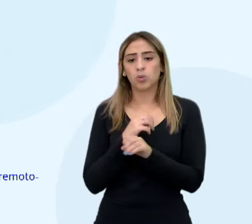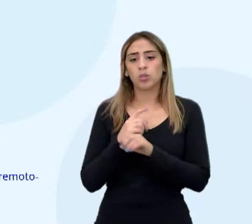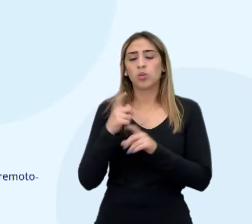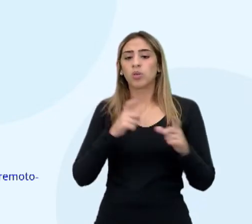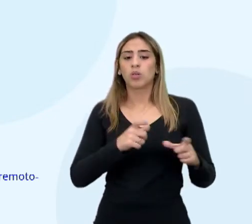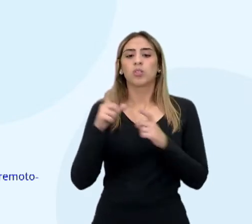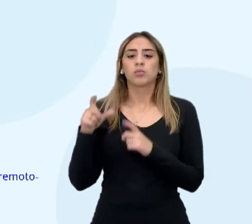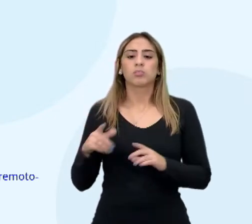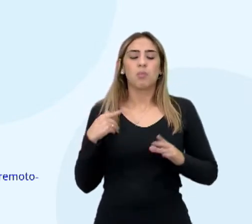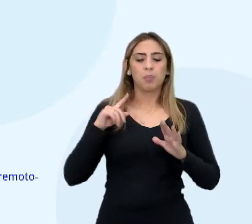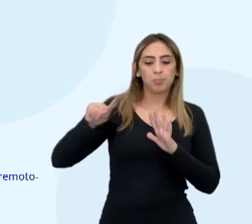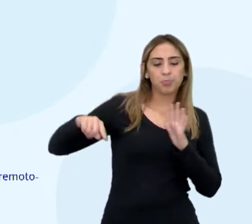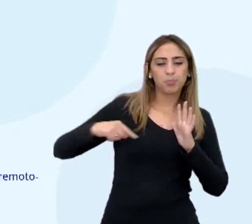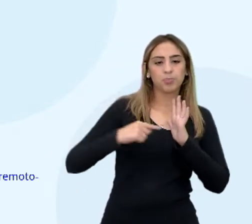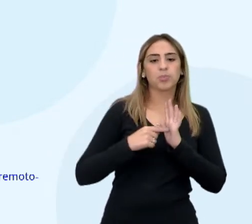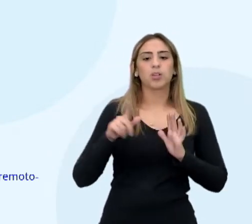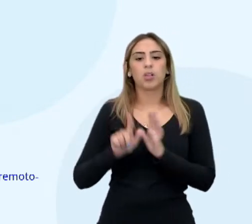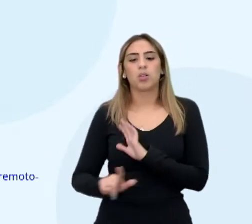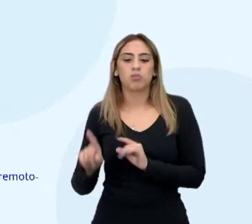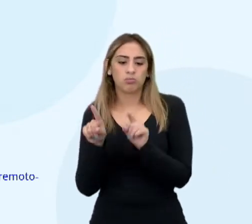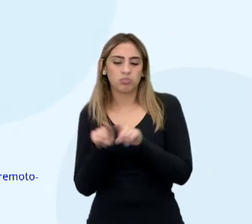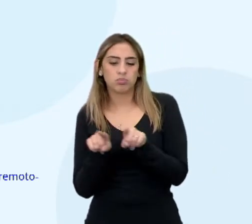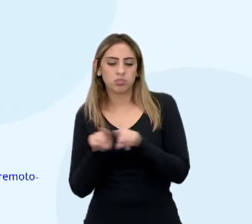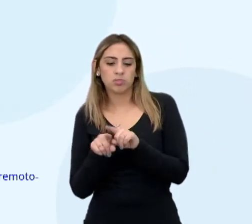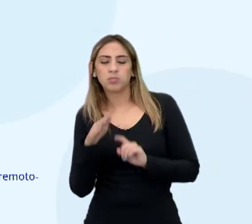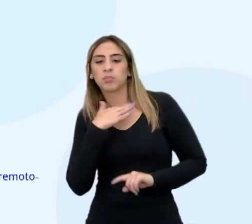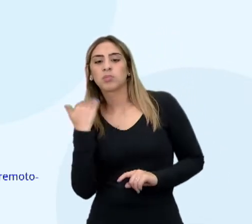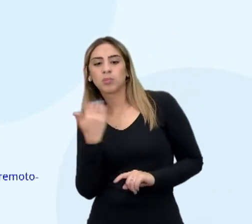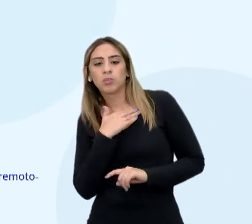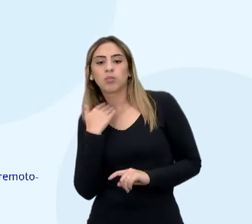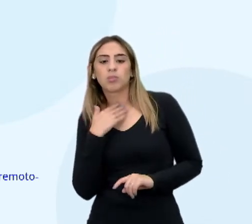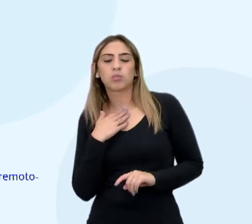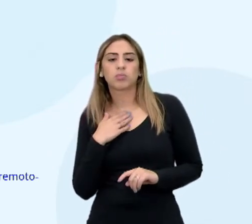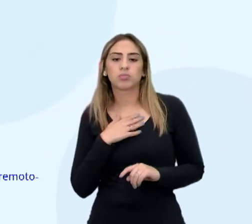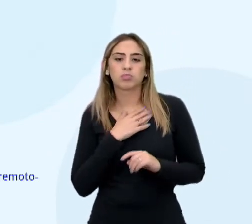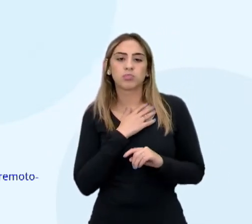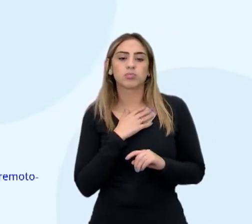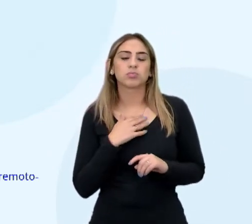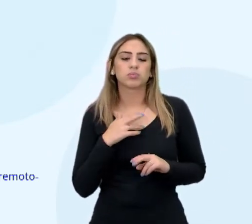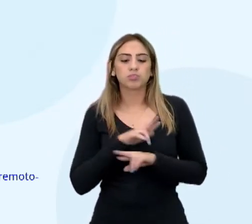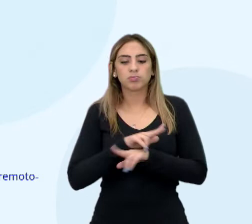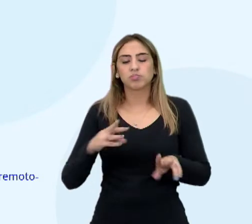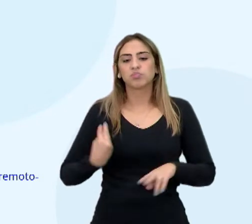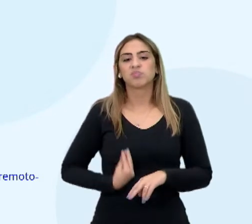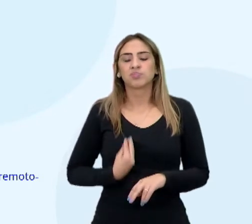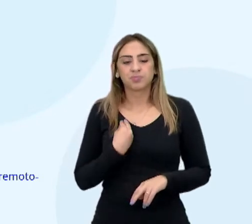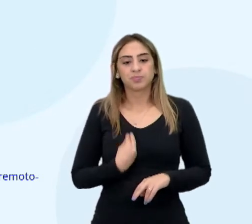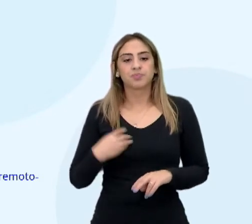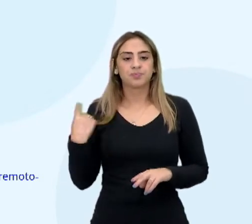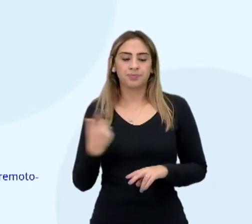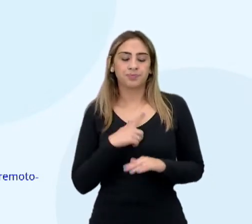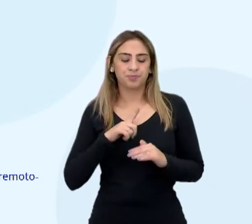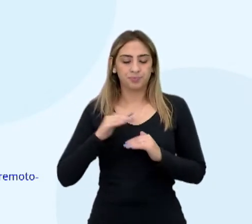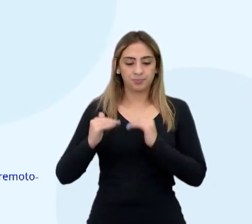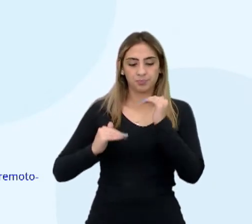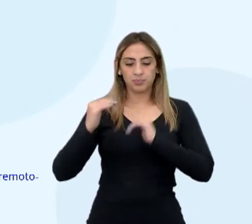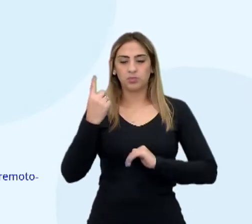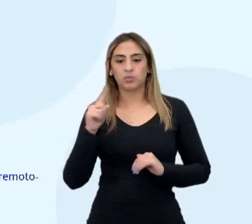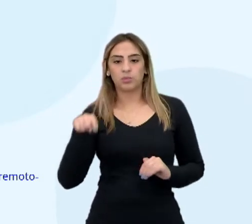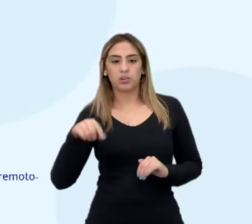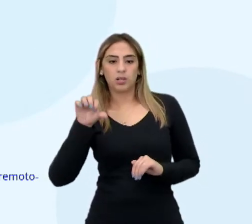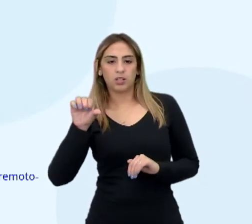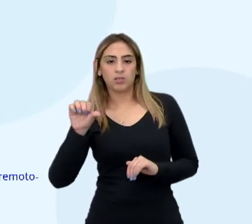local atingido e, logicamente, também mortes aí de seres vivos, né? Então vocês veem aí que a escala aí vai de 1 a 9,